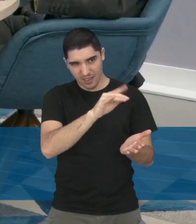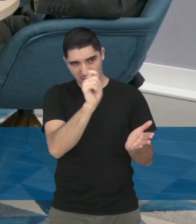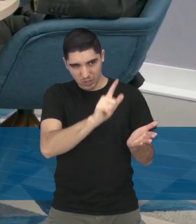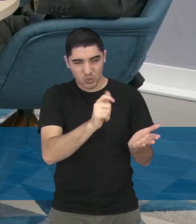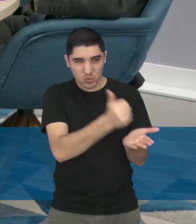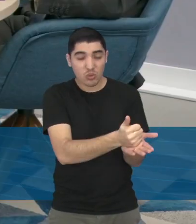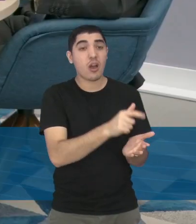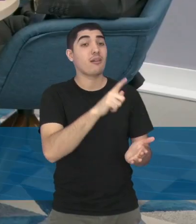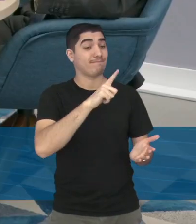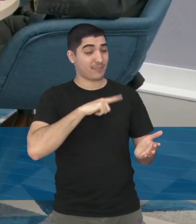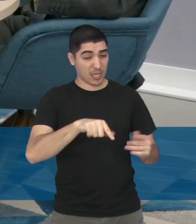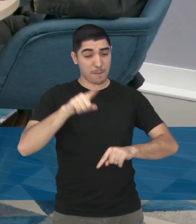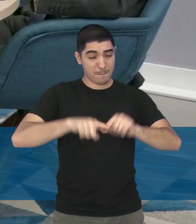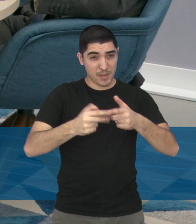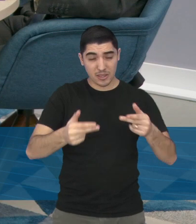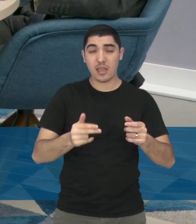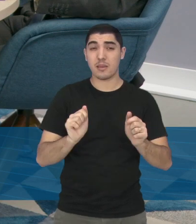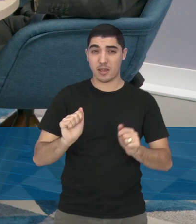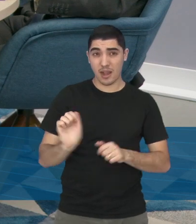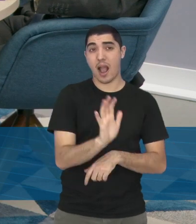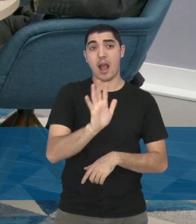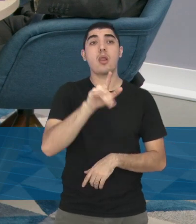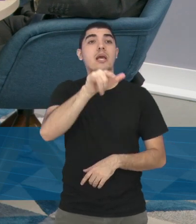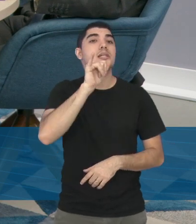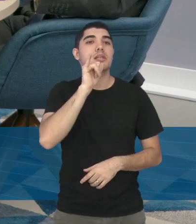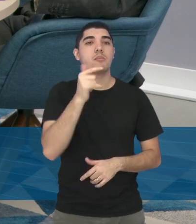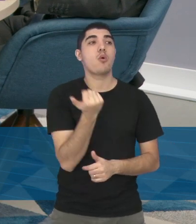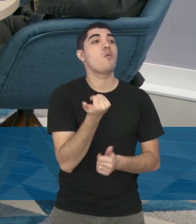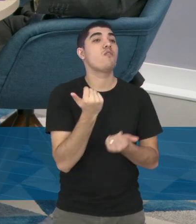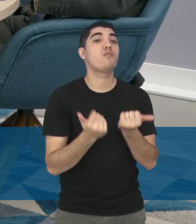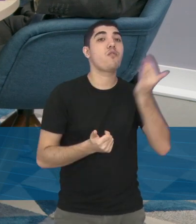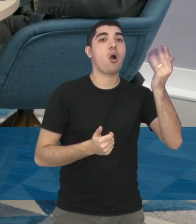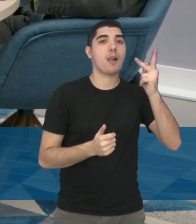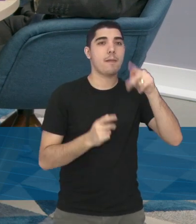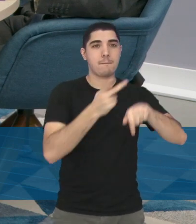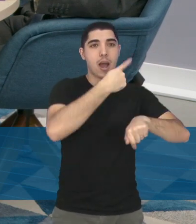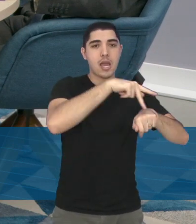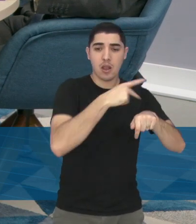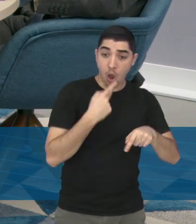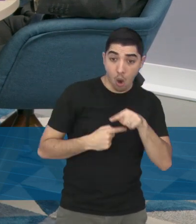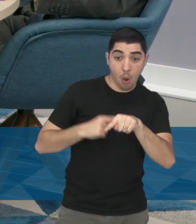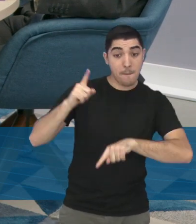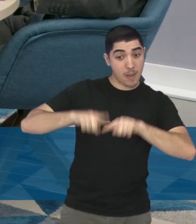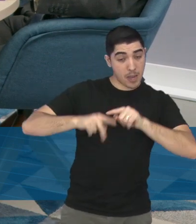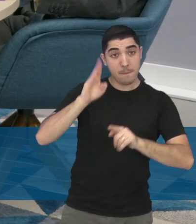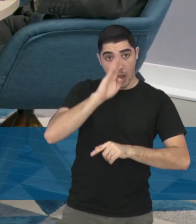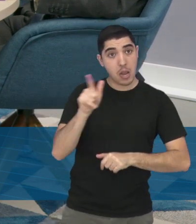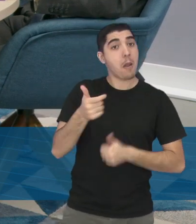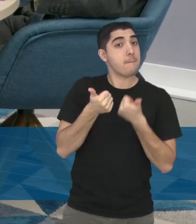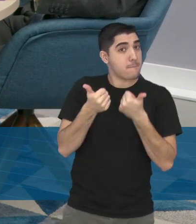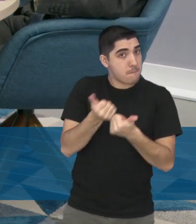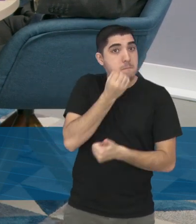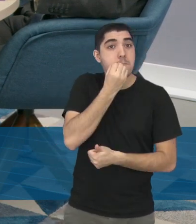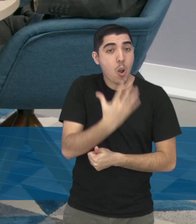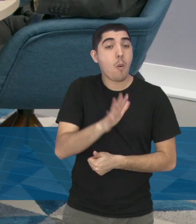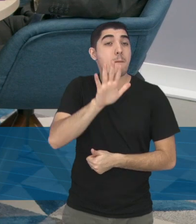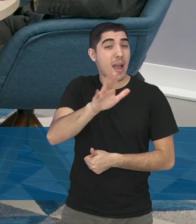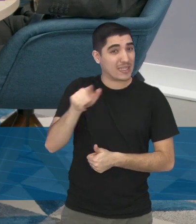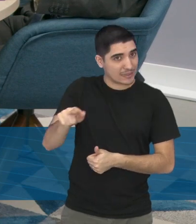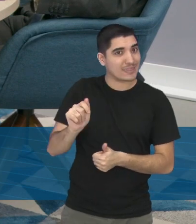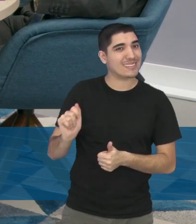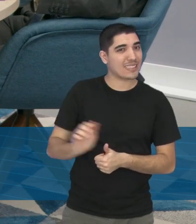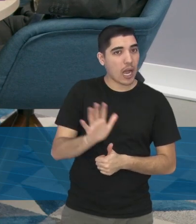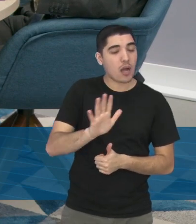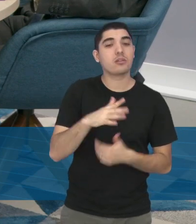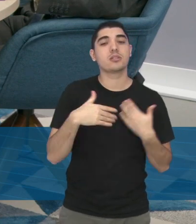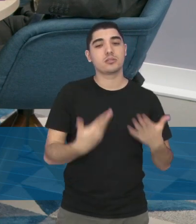mundial, onde as pessoas falam assim, opa, o produto do Brasil é bom, dá para a gente comprar, então vamos comprar deles. E quando eles compram o nosso produto, o dinheiro